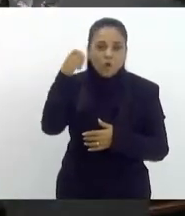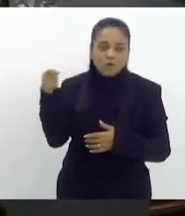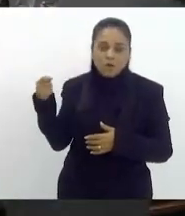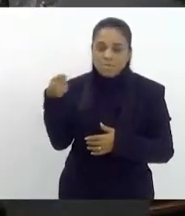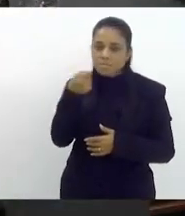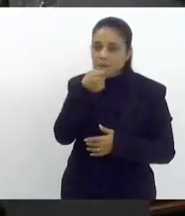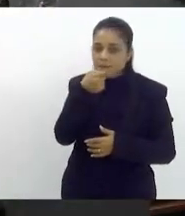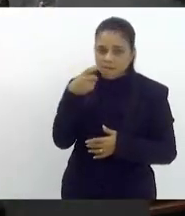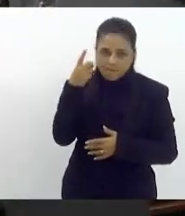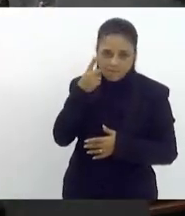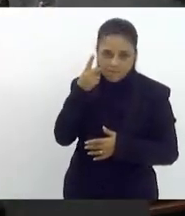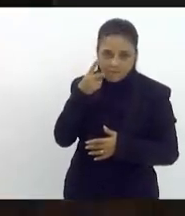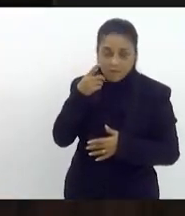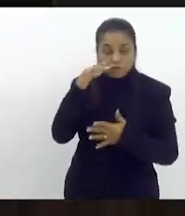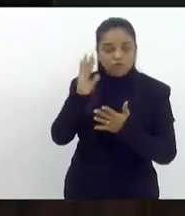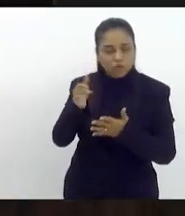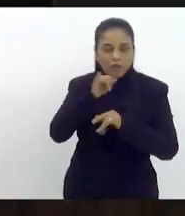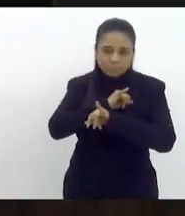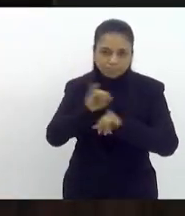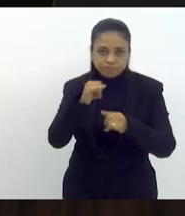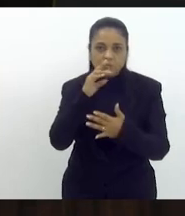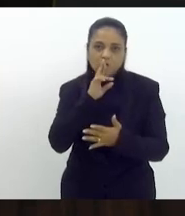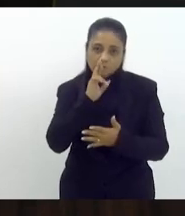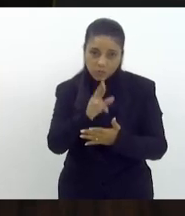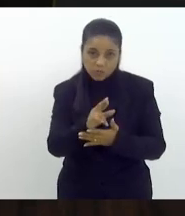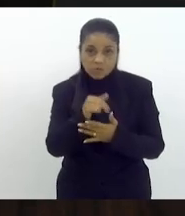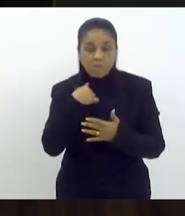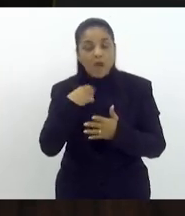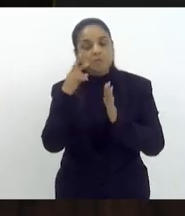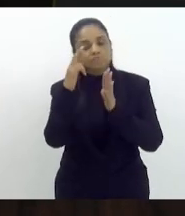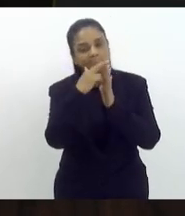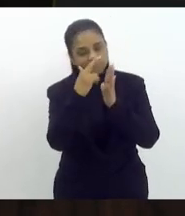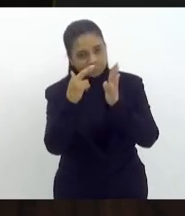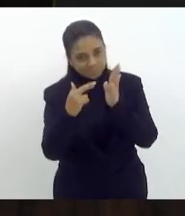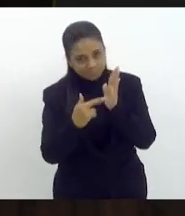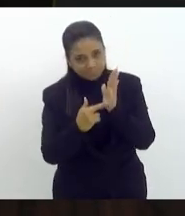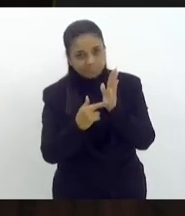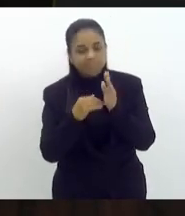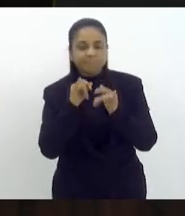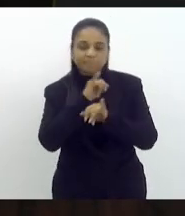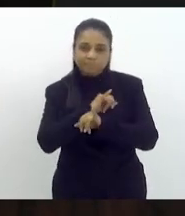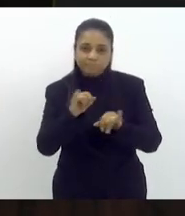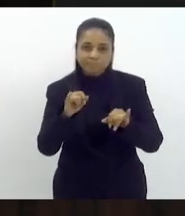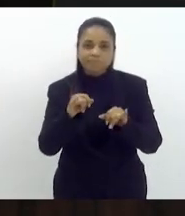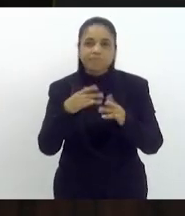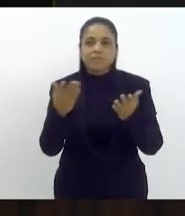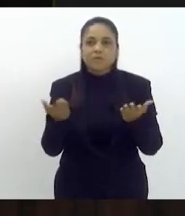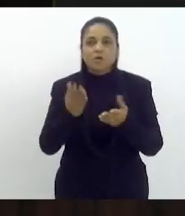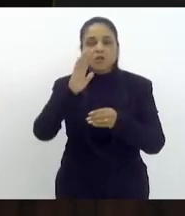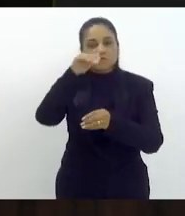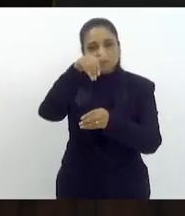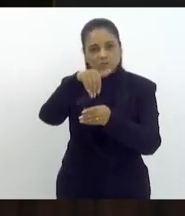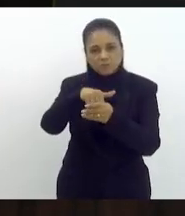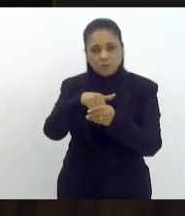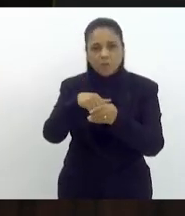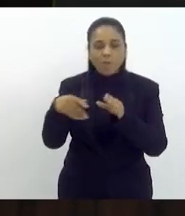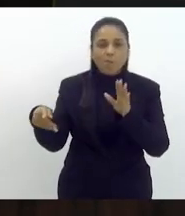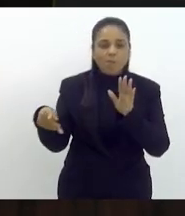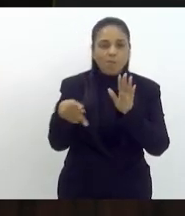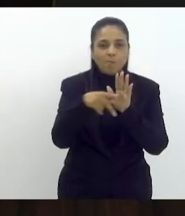eu já tinha cantado o resultado sim mas é o corrimento interno diz vamos ao processo de votação ao